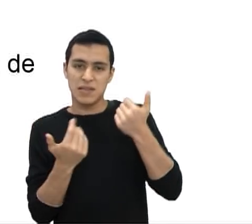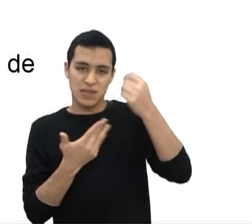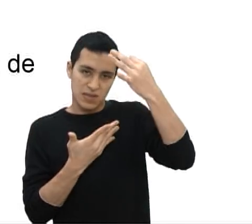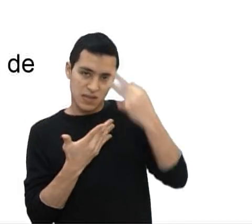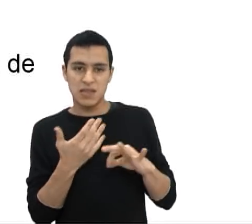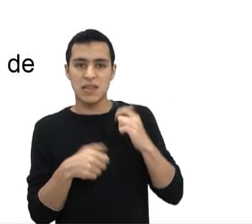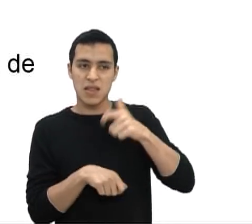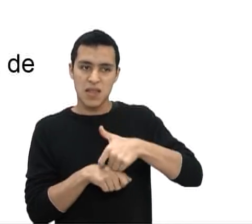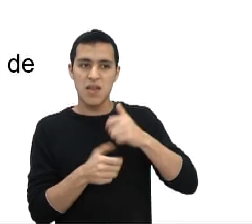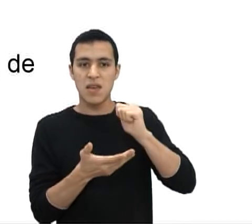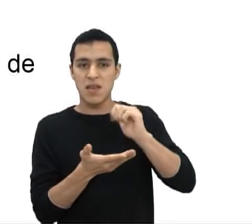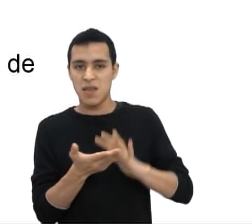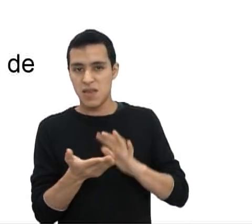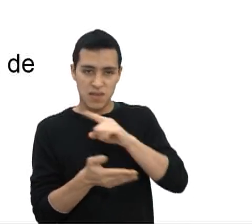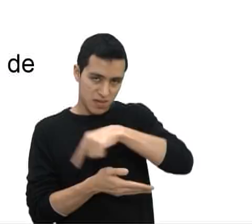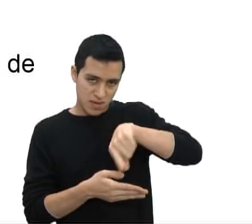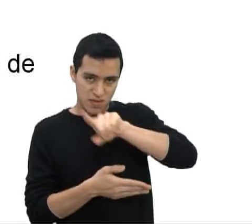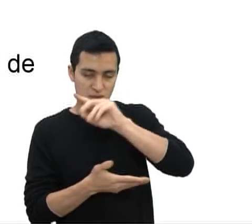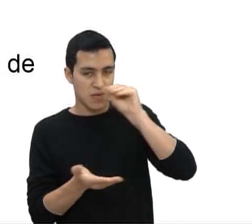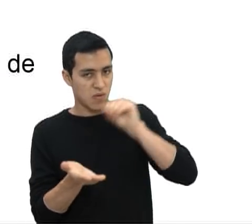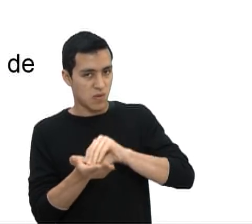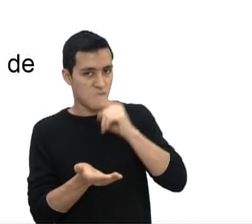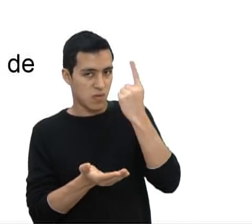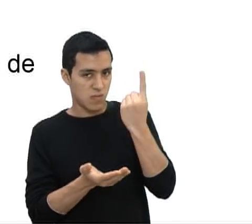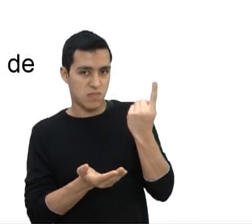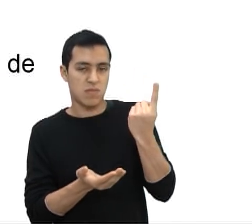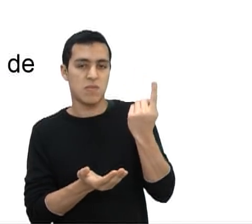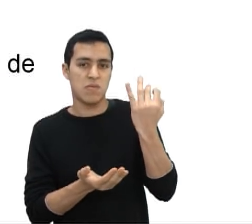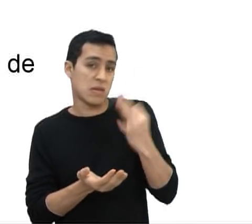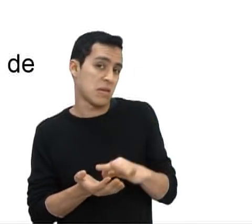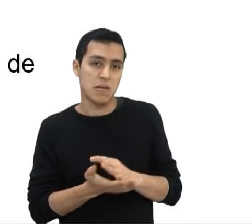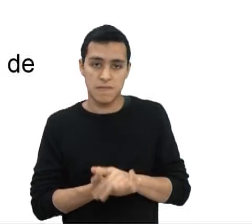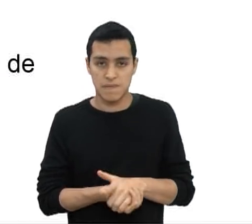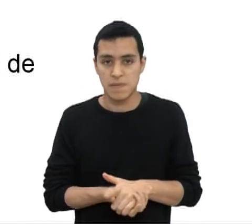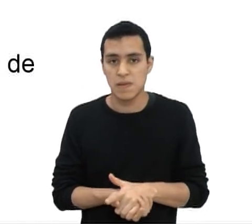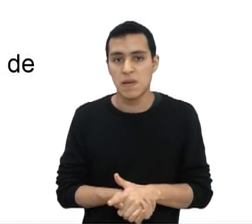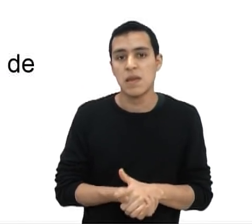corrigir na hora de fazer o exercício, porque vocês só vão marcar a alternativa